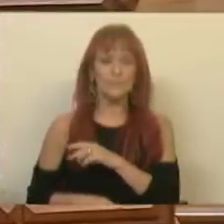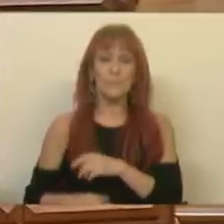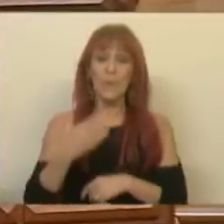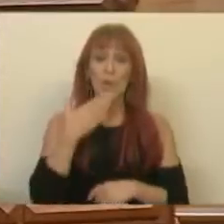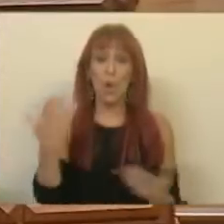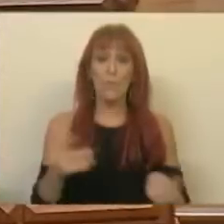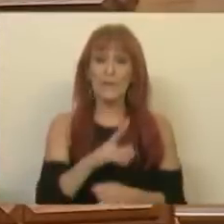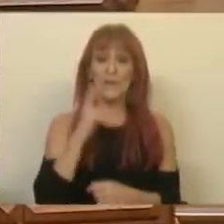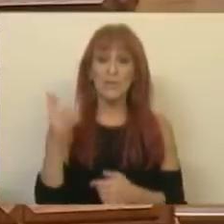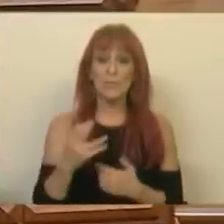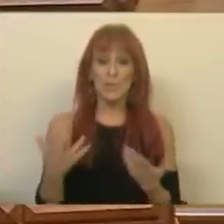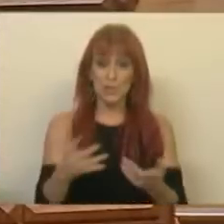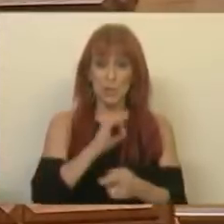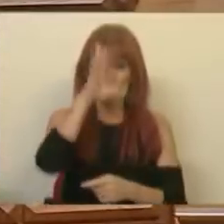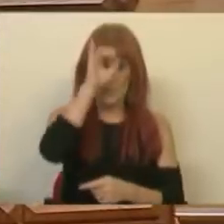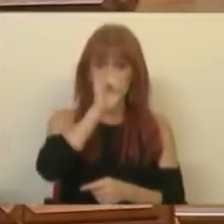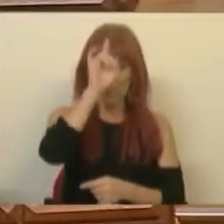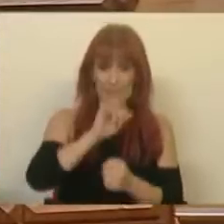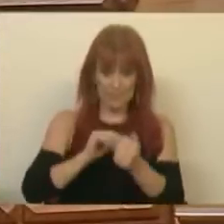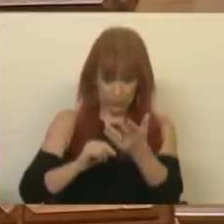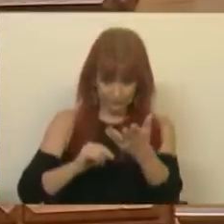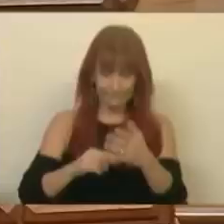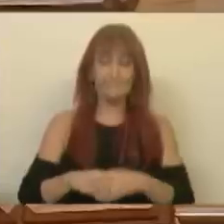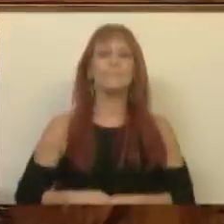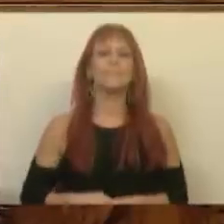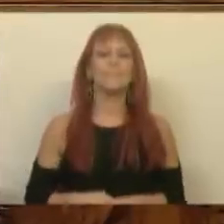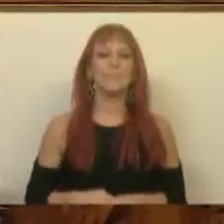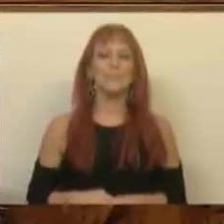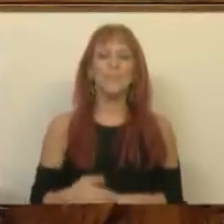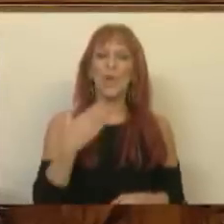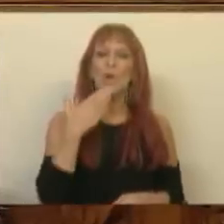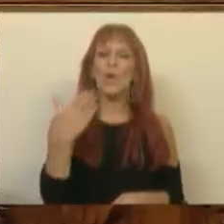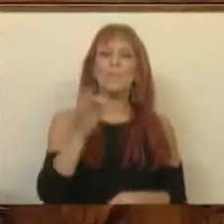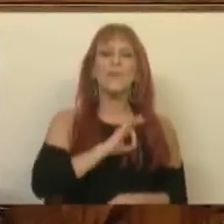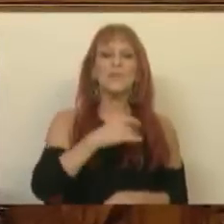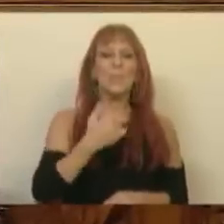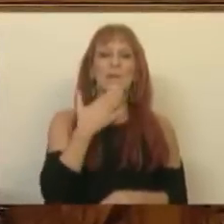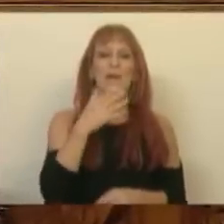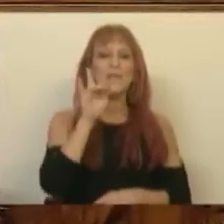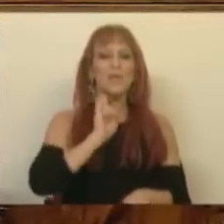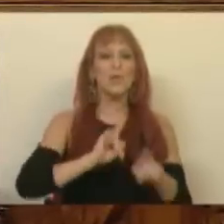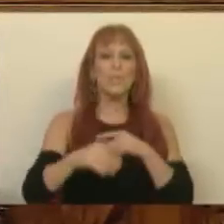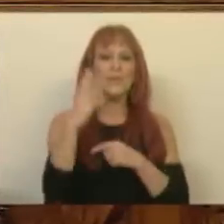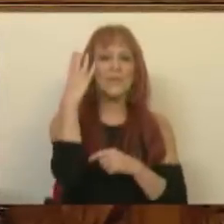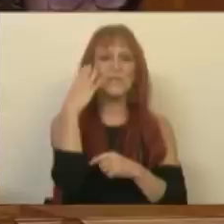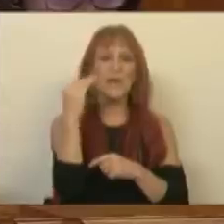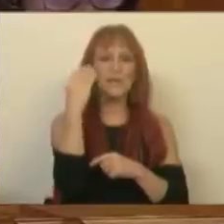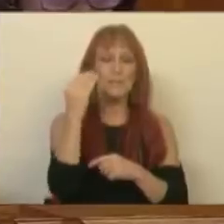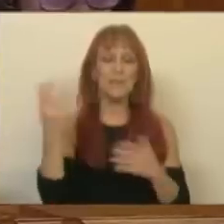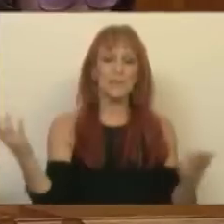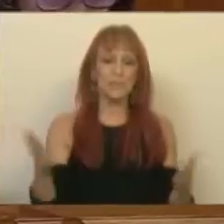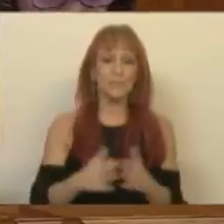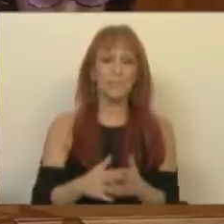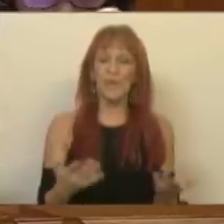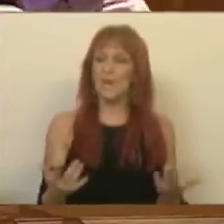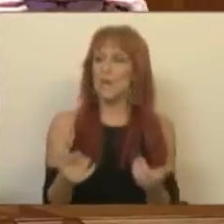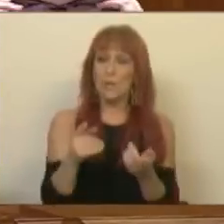Obrigado por responder tem a palavra o senhor o primeiro-ministro obrigado senhor deputada Catarina